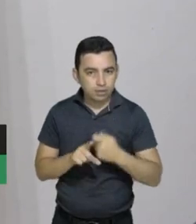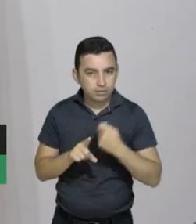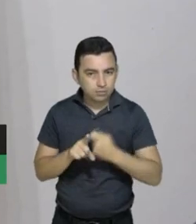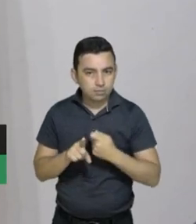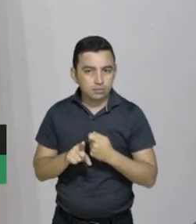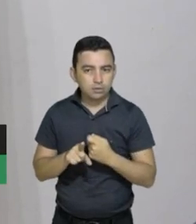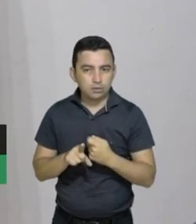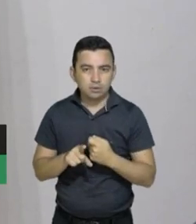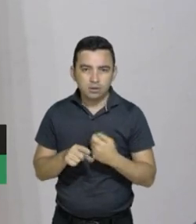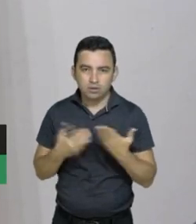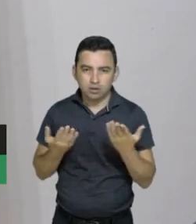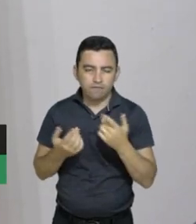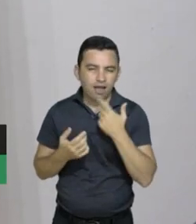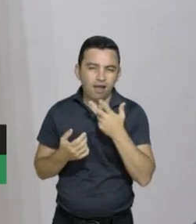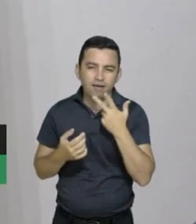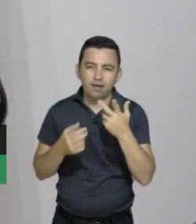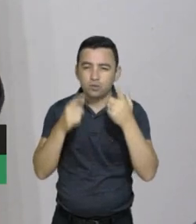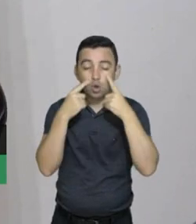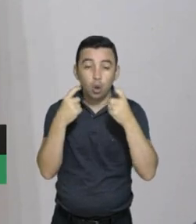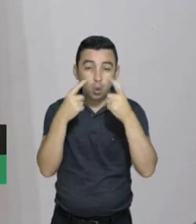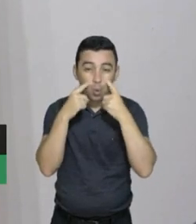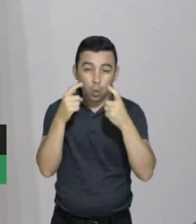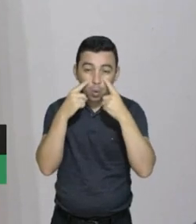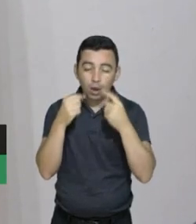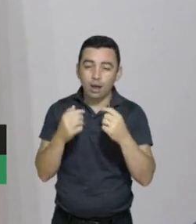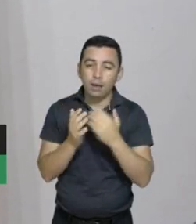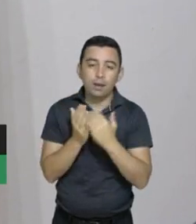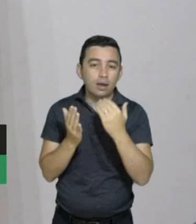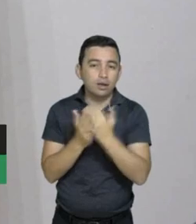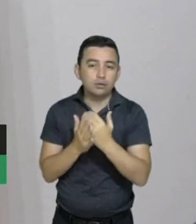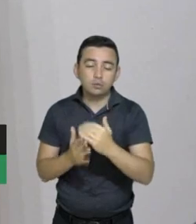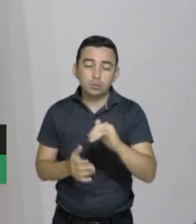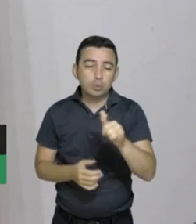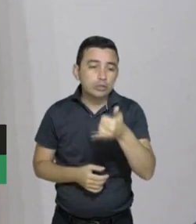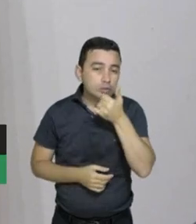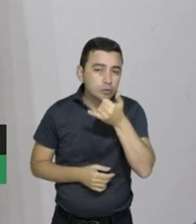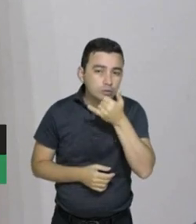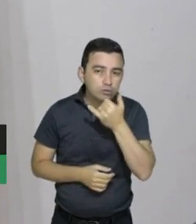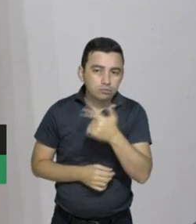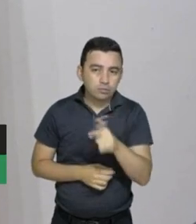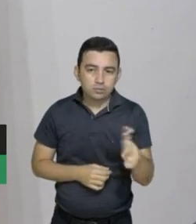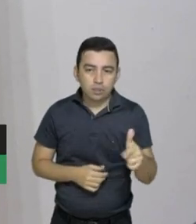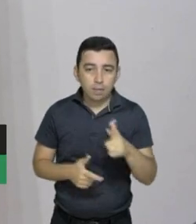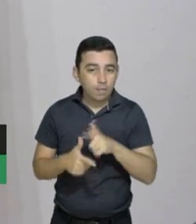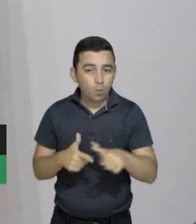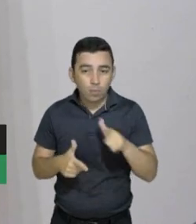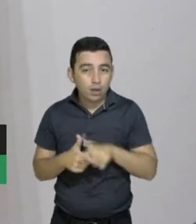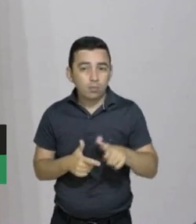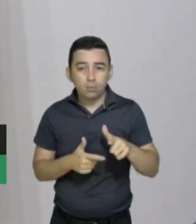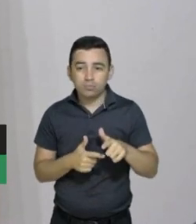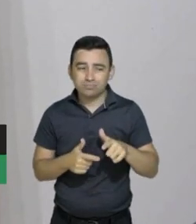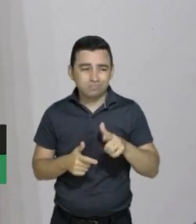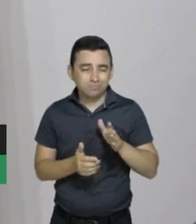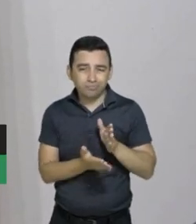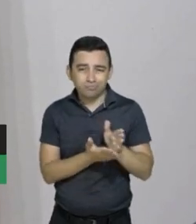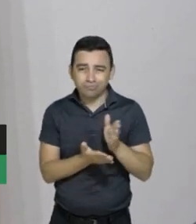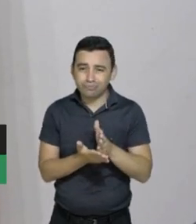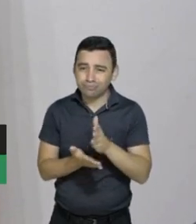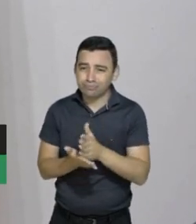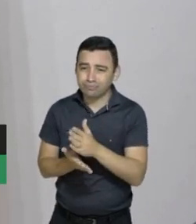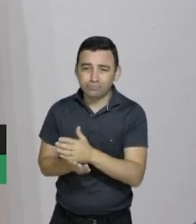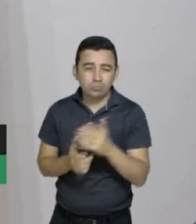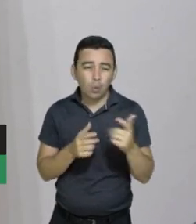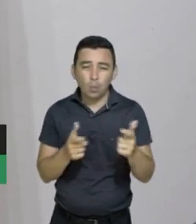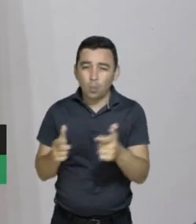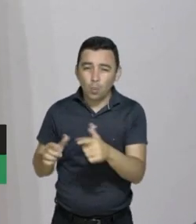nós não estamos aqui chorando reclamando arrumando justificativa os problemas estão em todas as instâncias em todos os setores eles